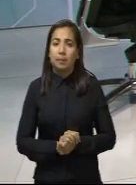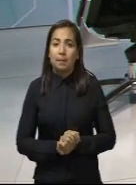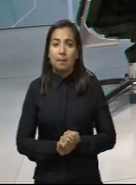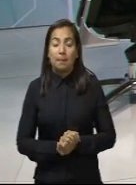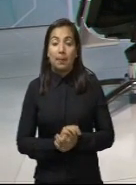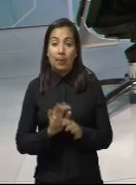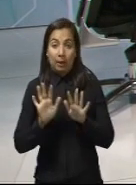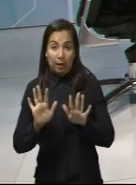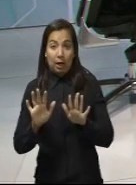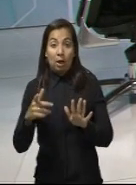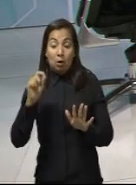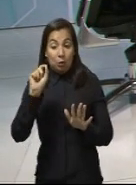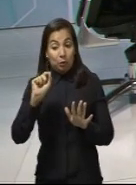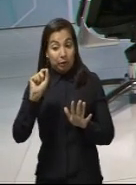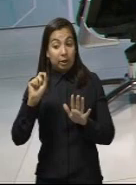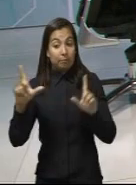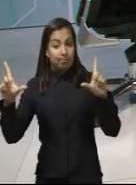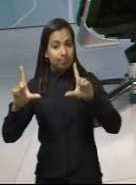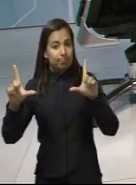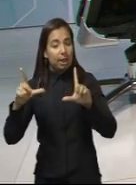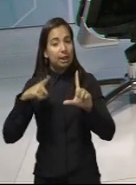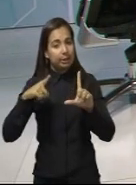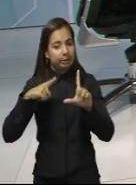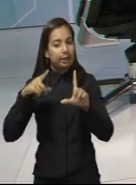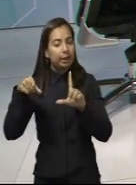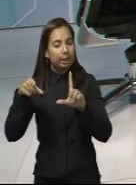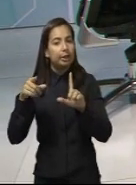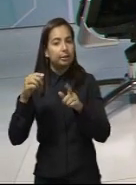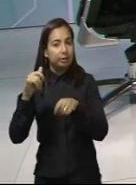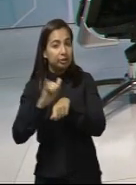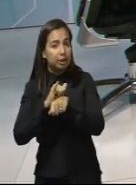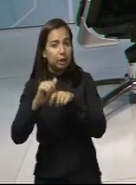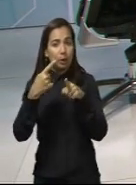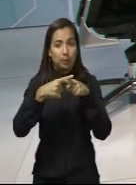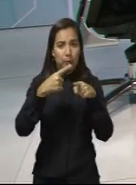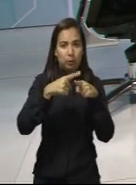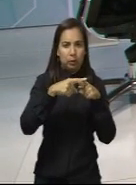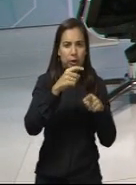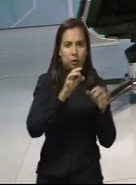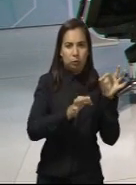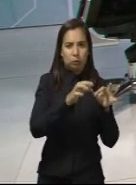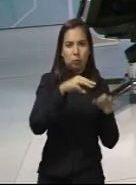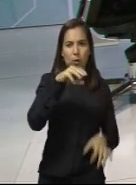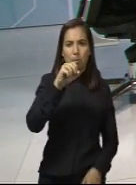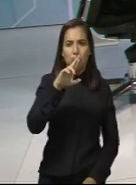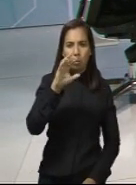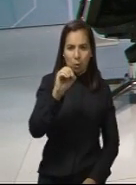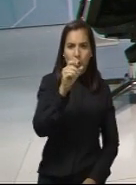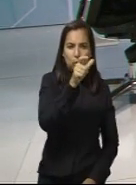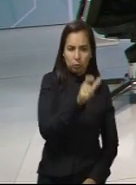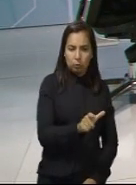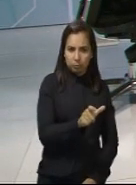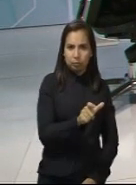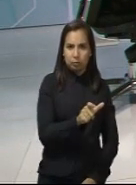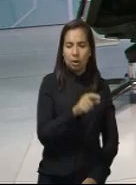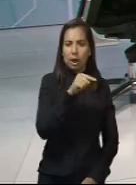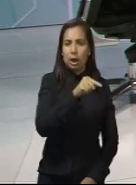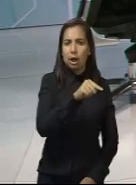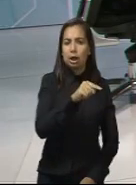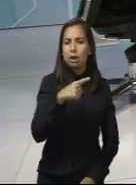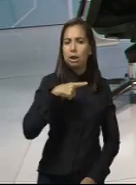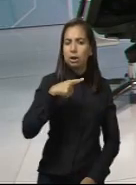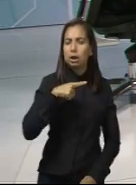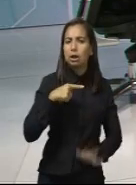mídia, ela faz parte de uma estratégia. O Moro diz claramente, né, que ele usa a mídia